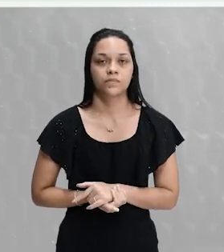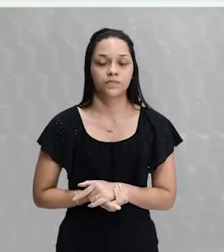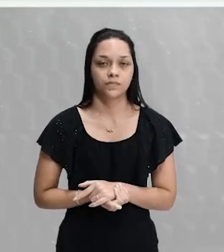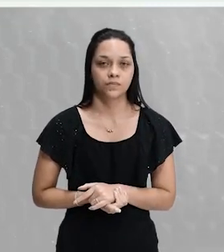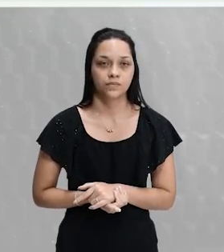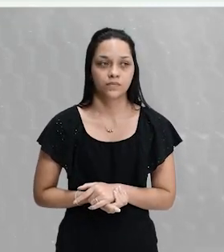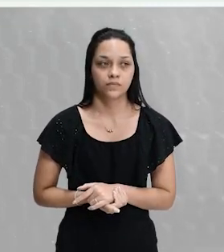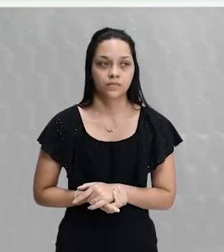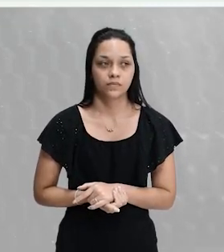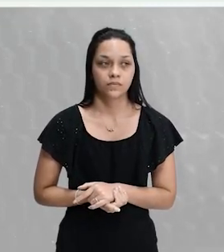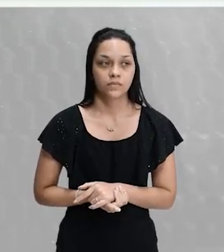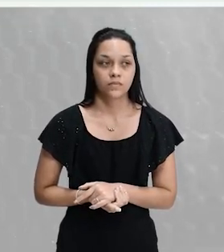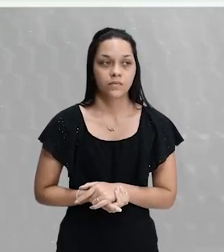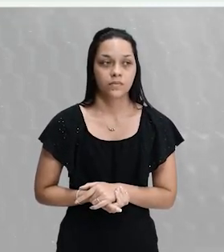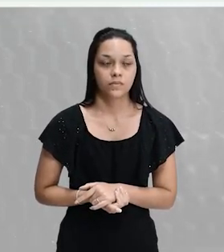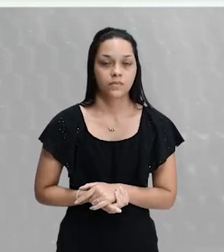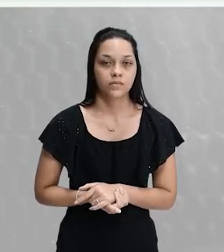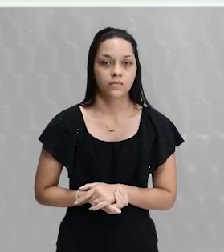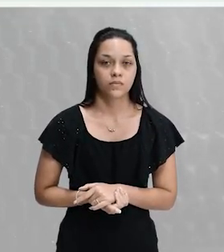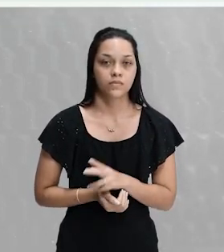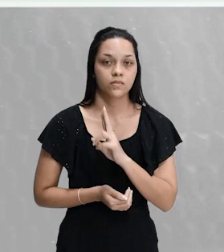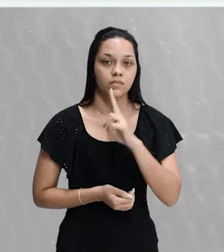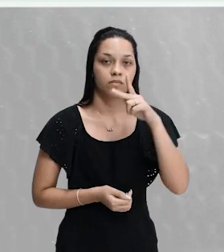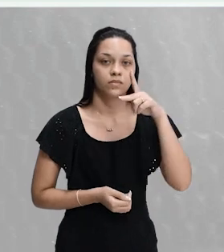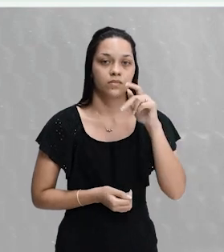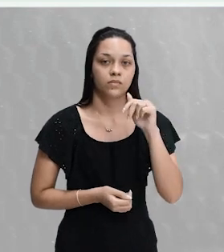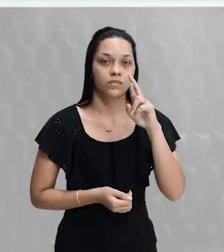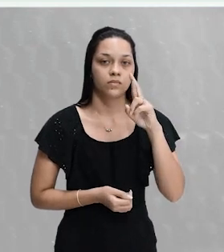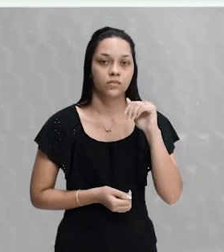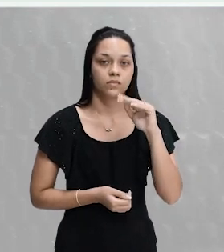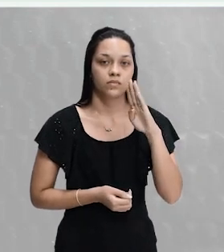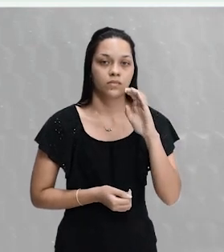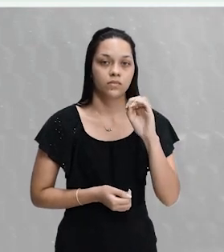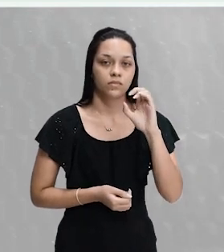quadrática ou função do segundo grau. É chamada parábola